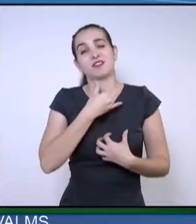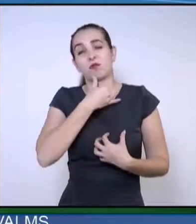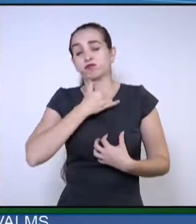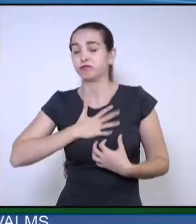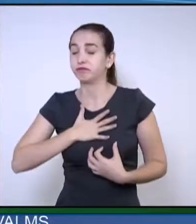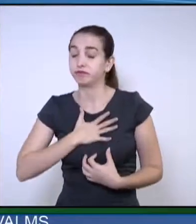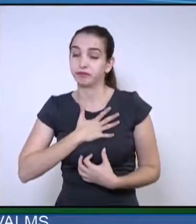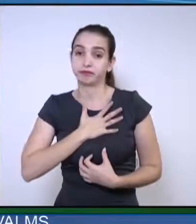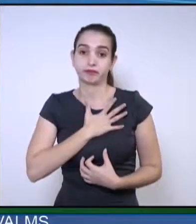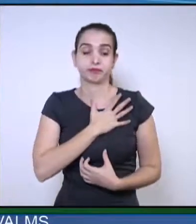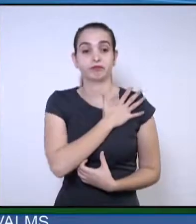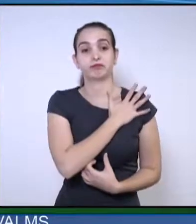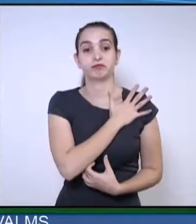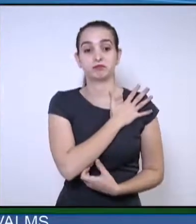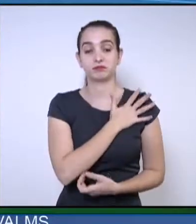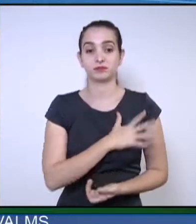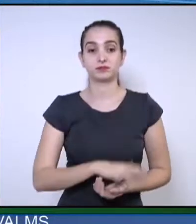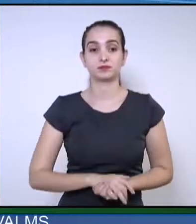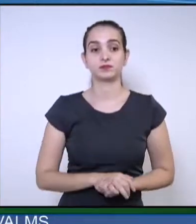repudiando,